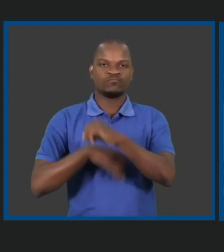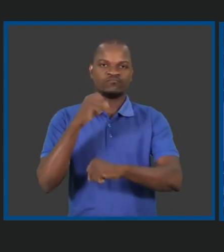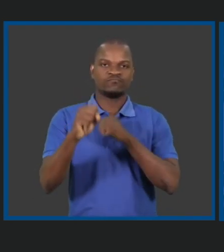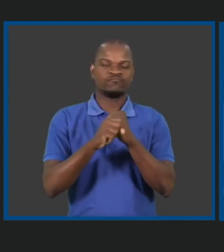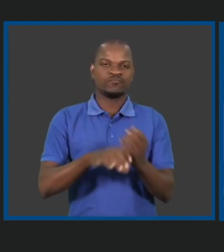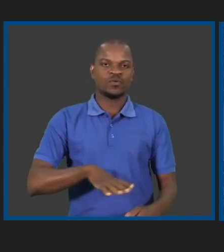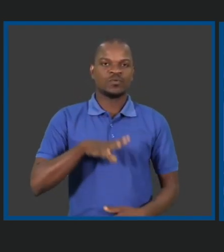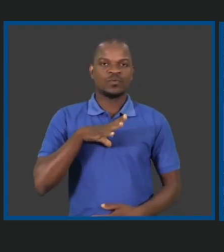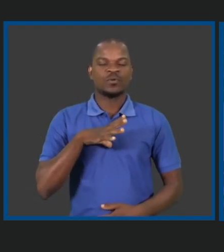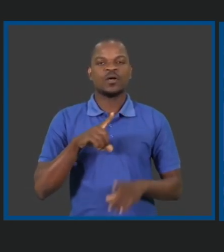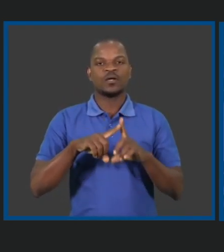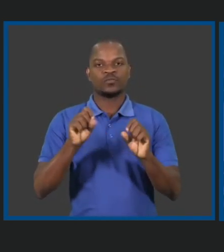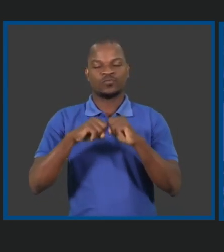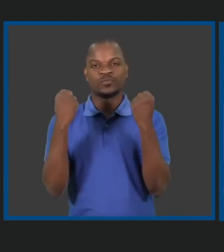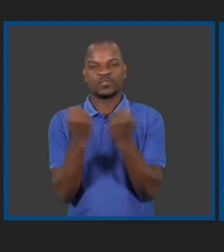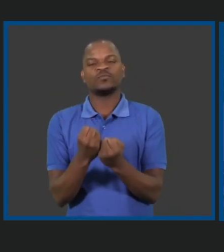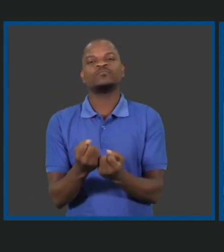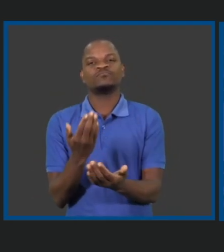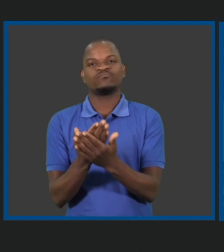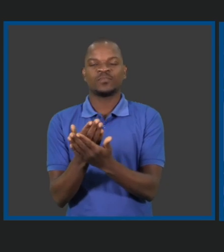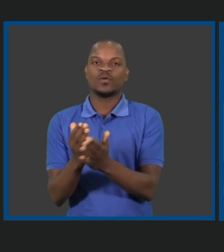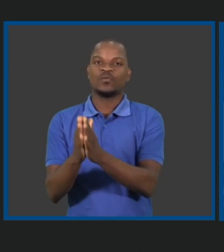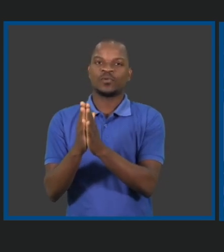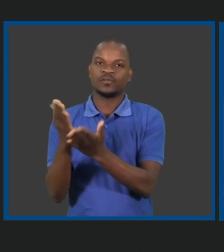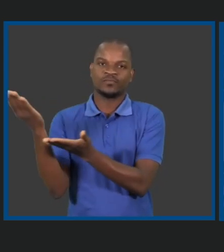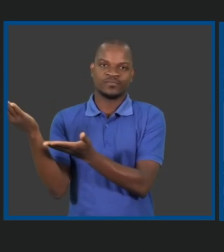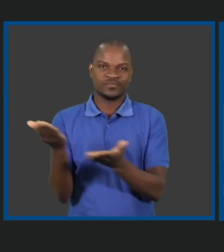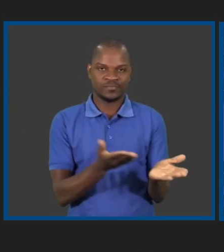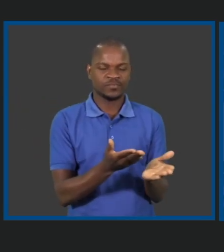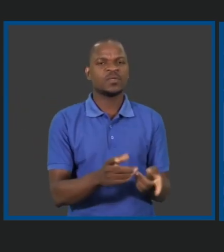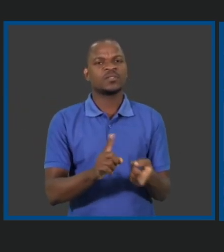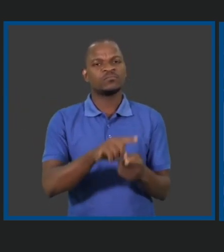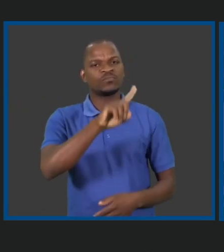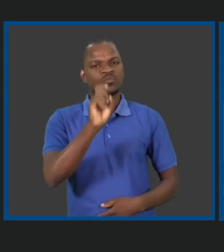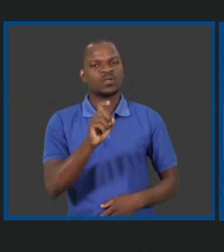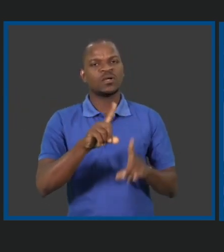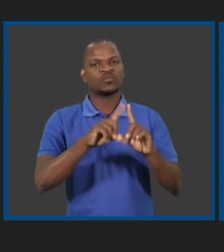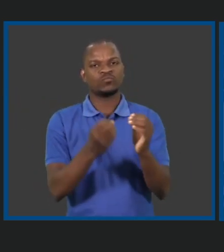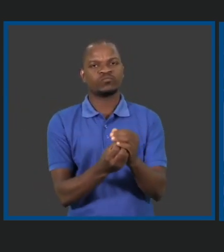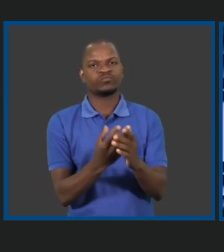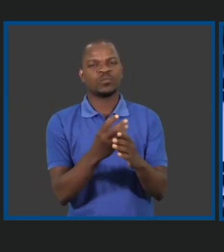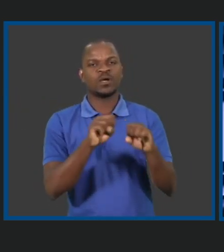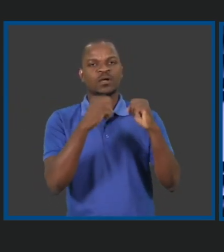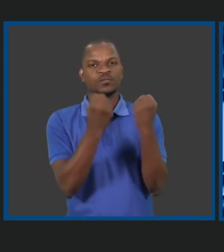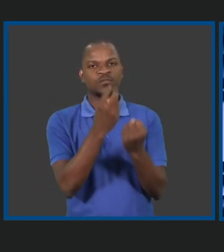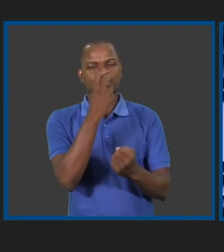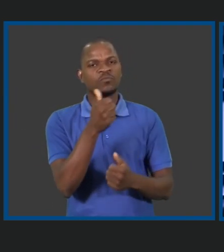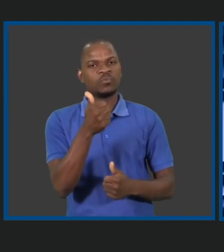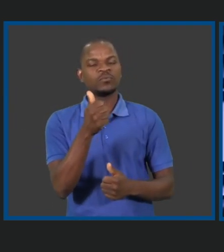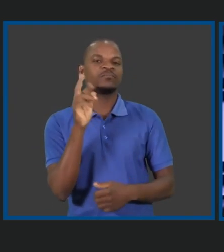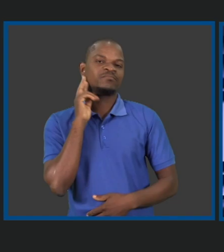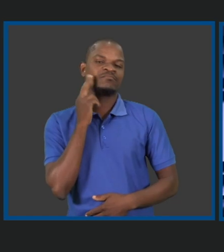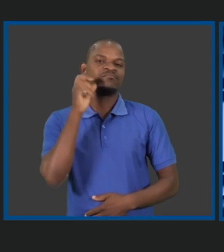agremiação Sérgio muito obrigado por estar aqui e valeu a pena a criação da CAMO